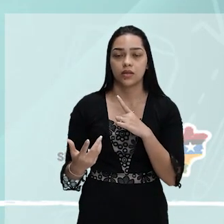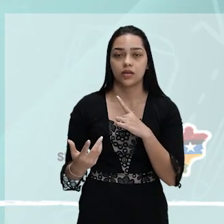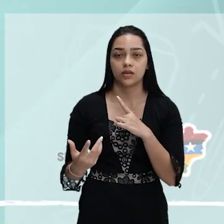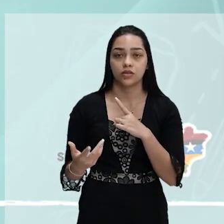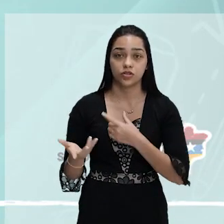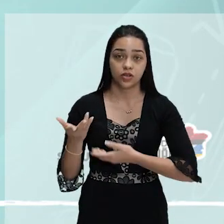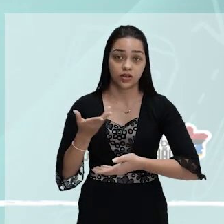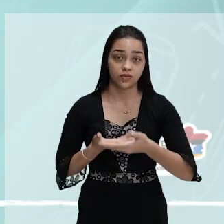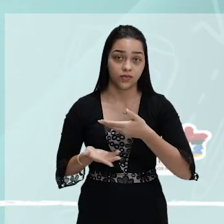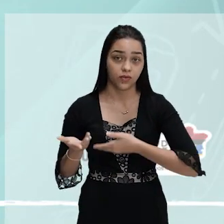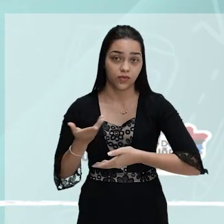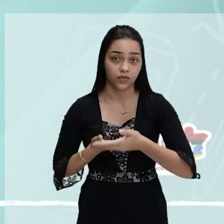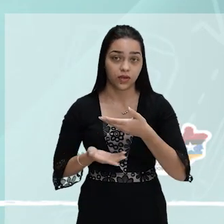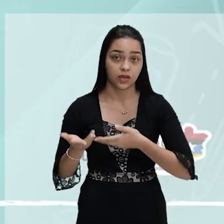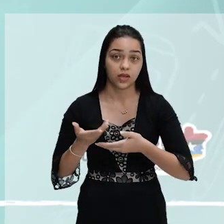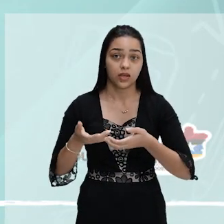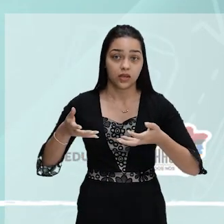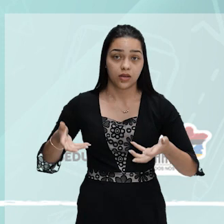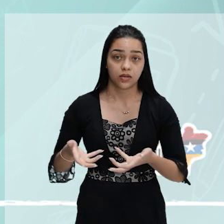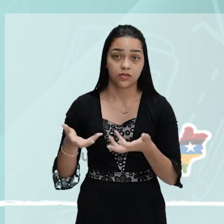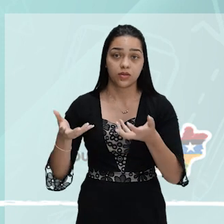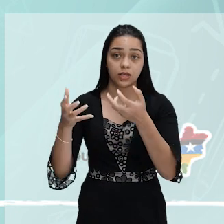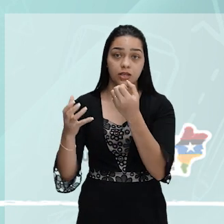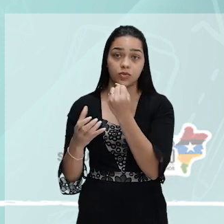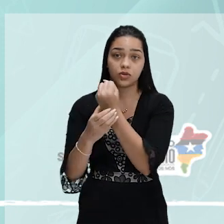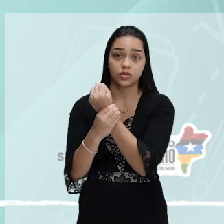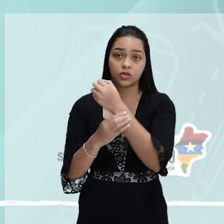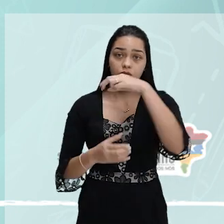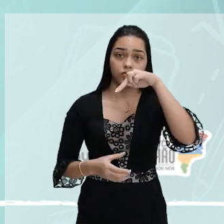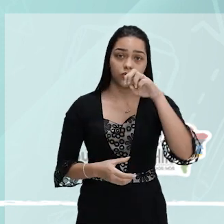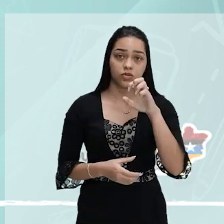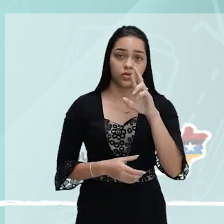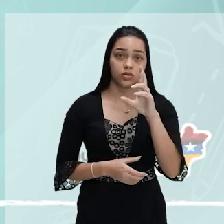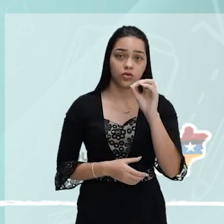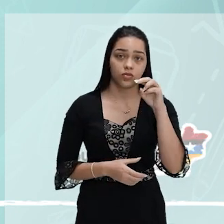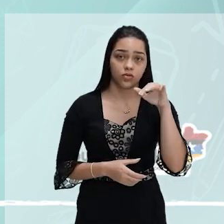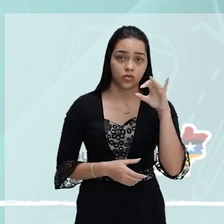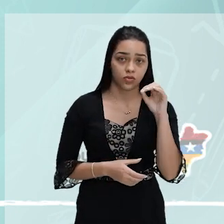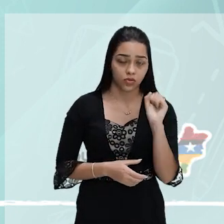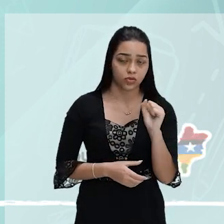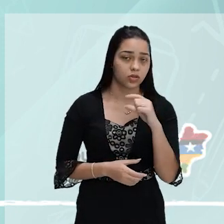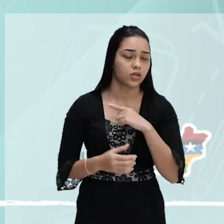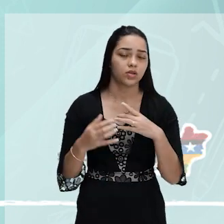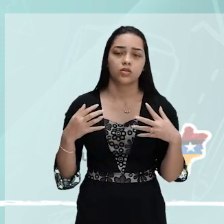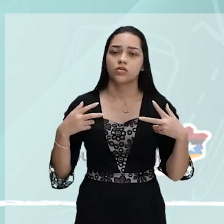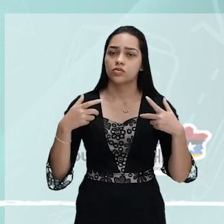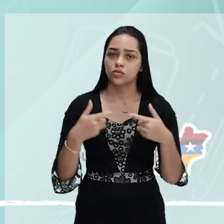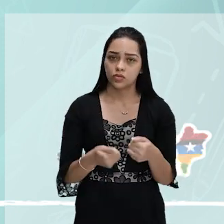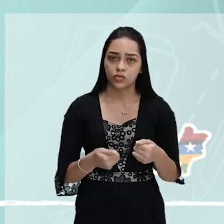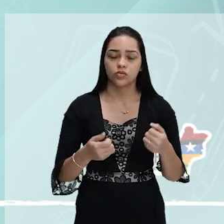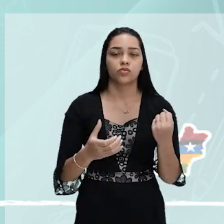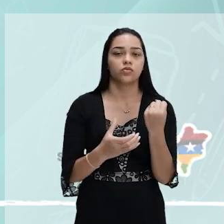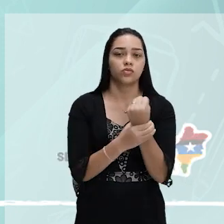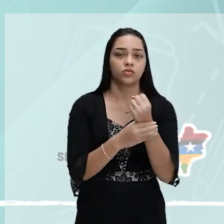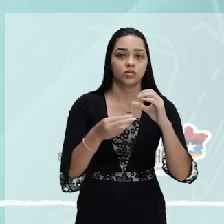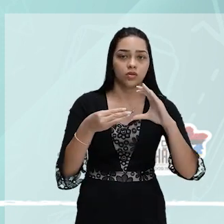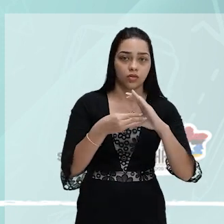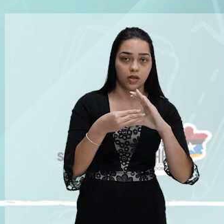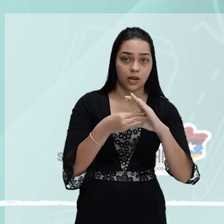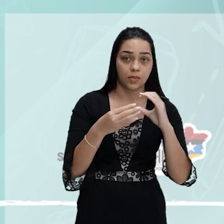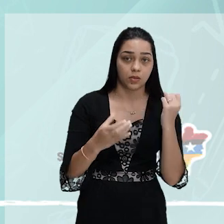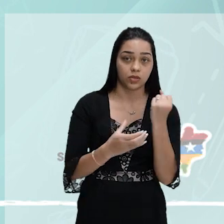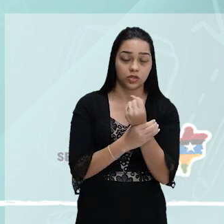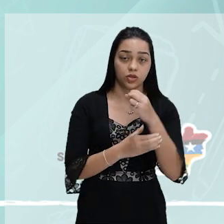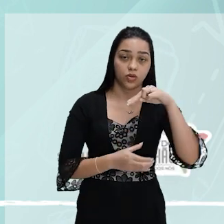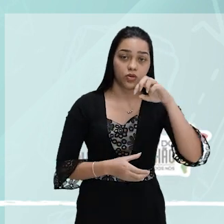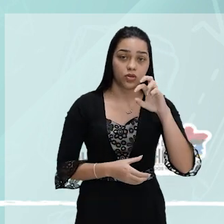de envolver, nutrir e proteger os neurônios. Você tem todo um aparato celular para proteger